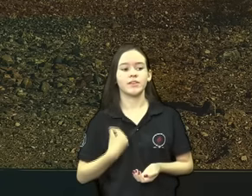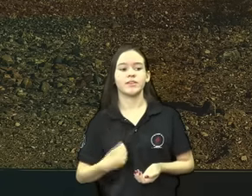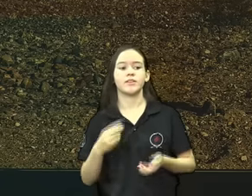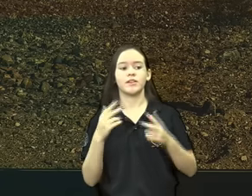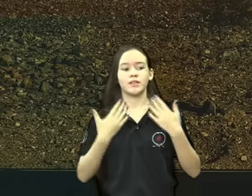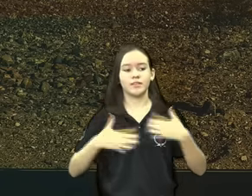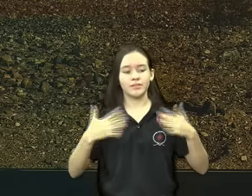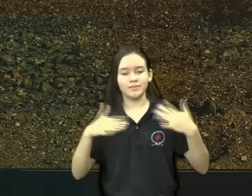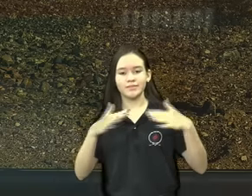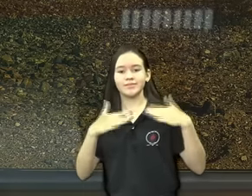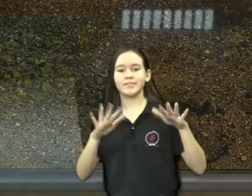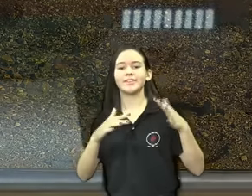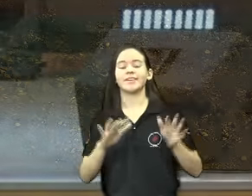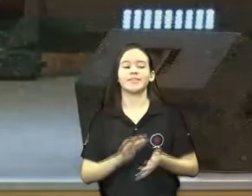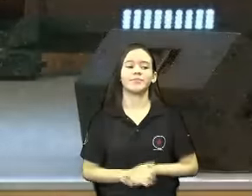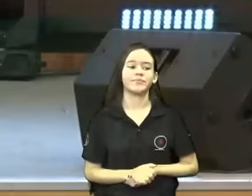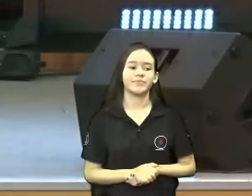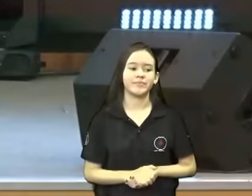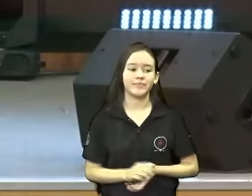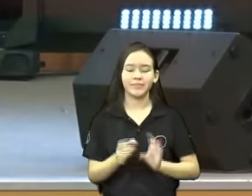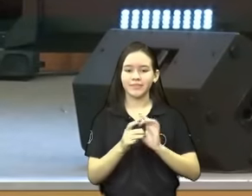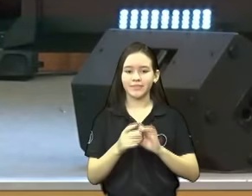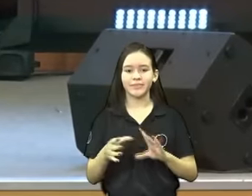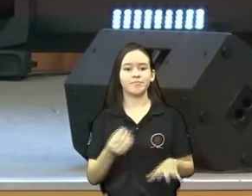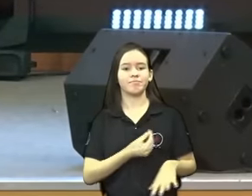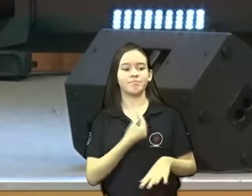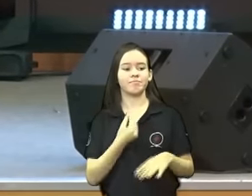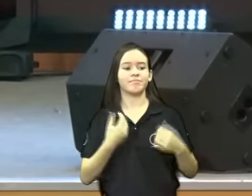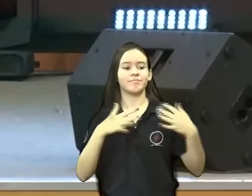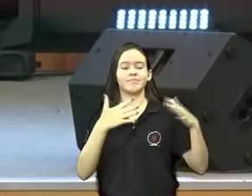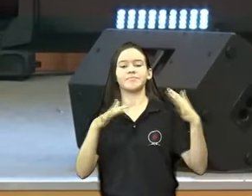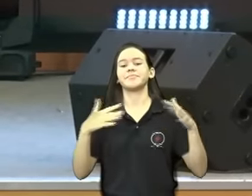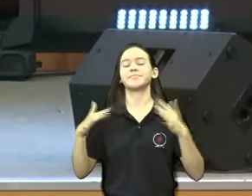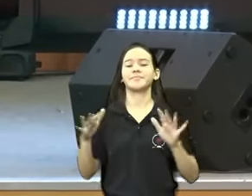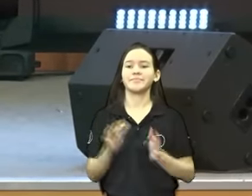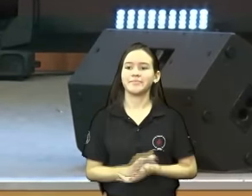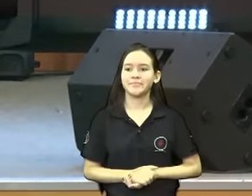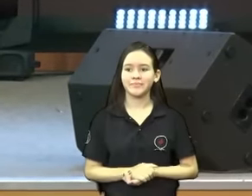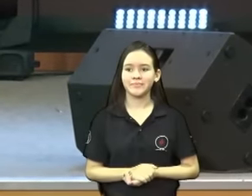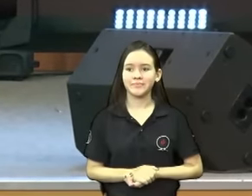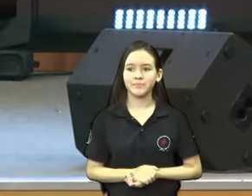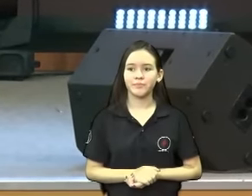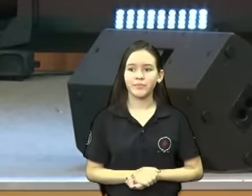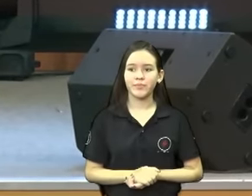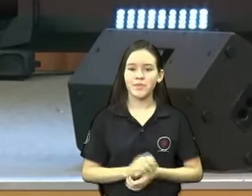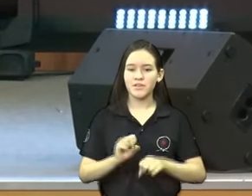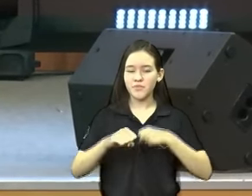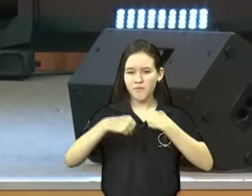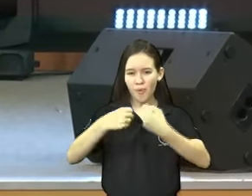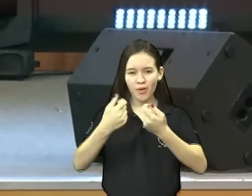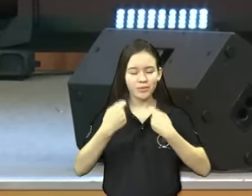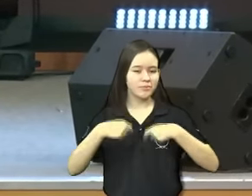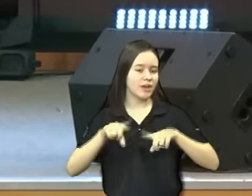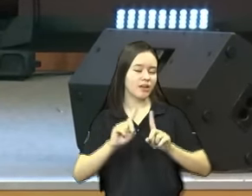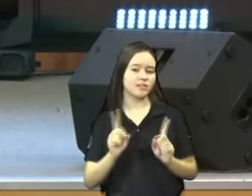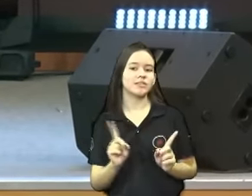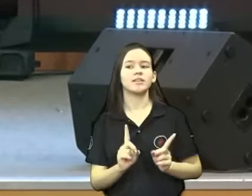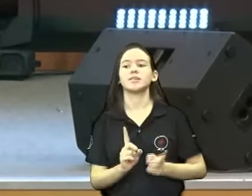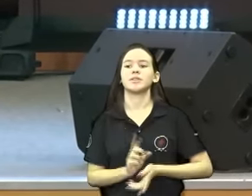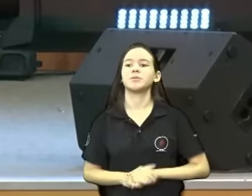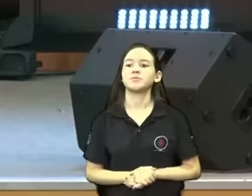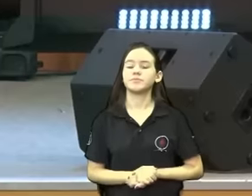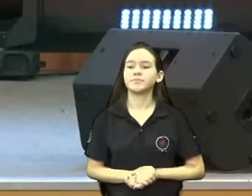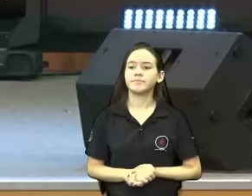Pagodinho Deixa a Vida me levar vida leva eu sempre vai fazer esforços a renunciar